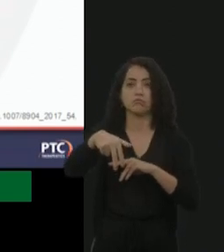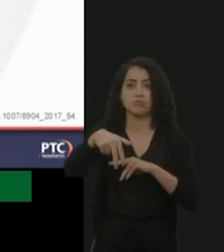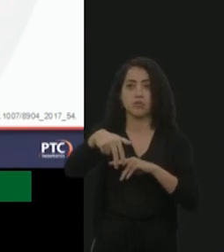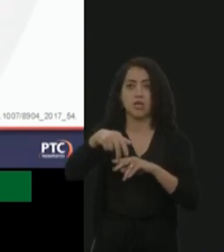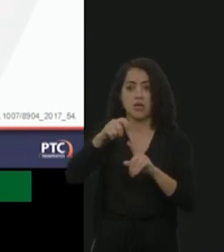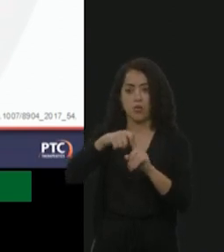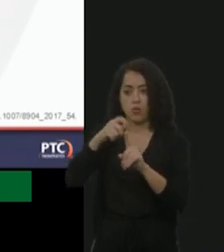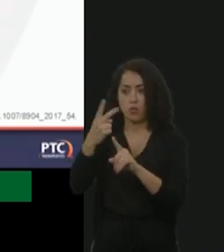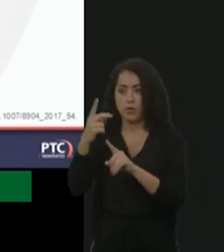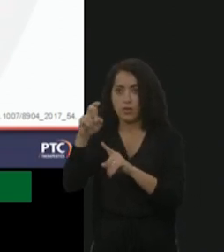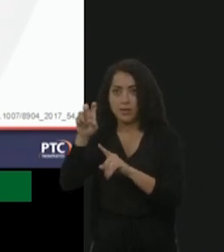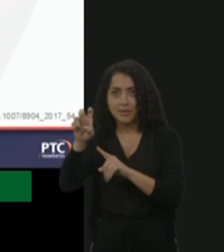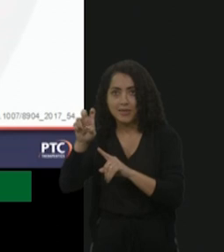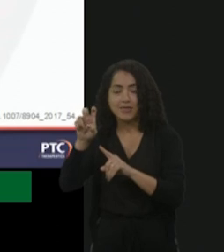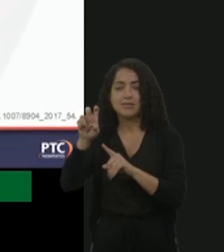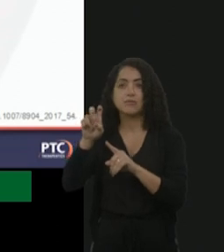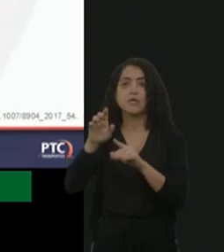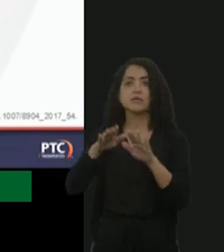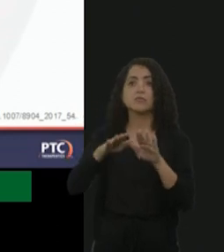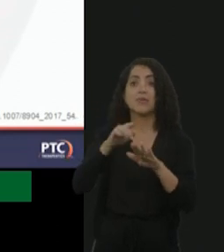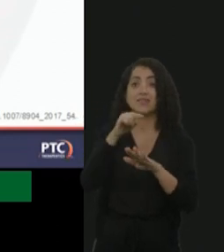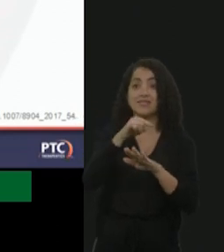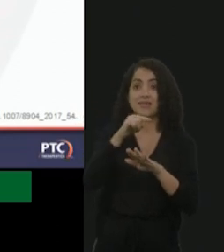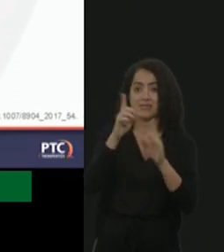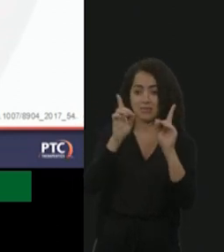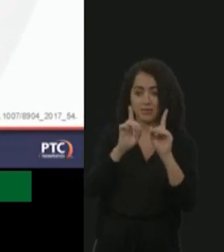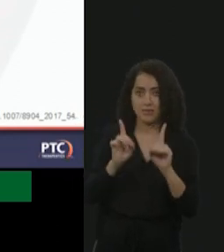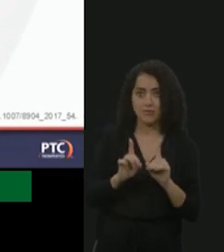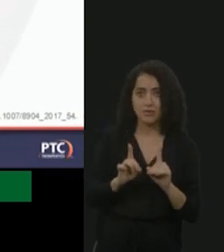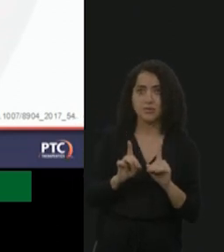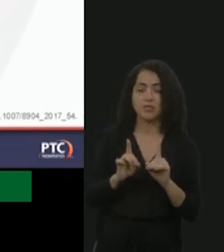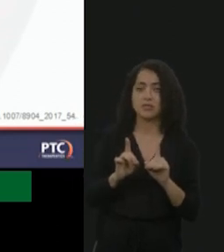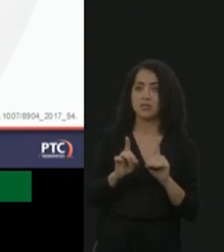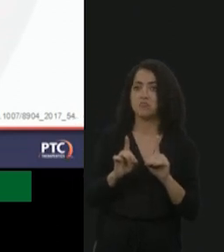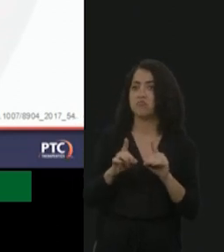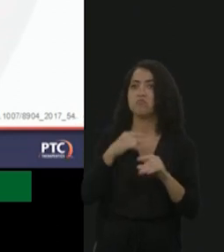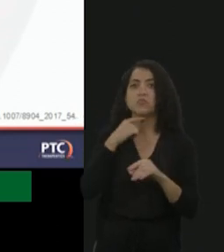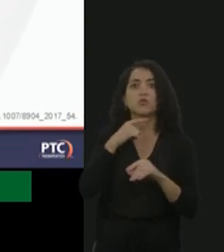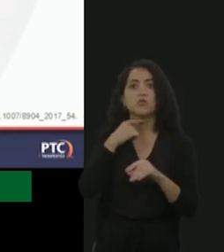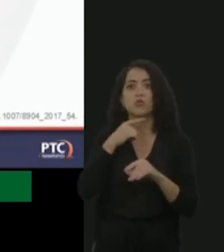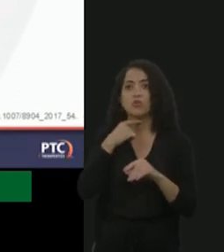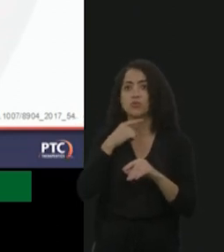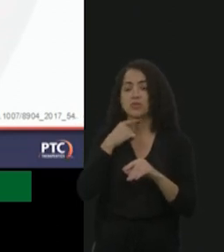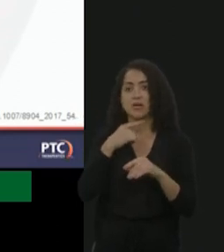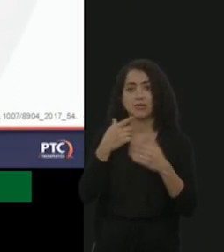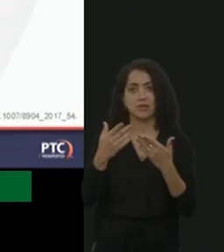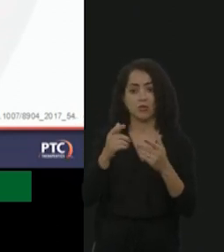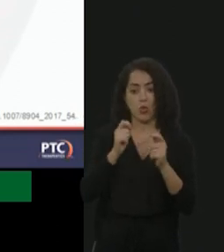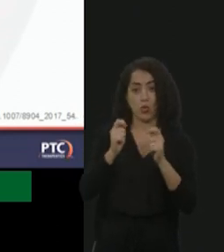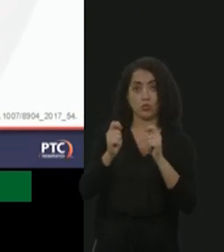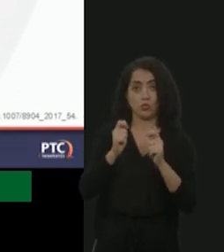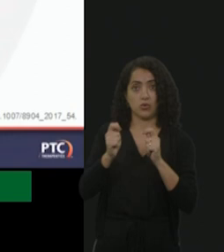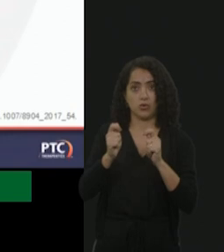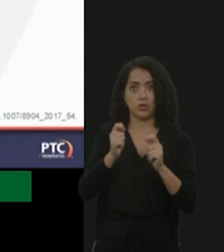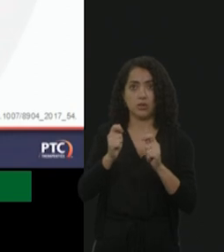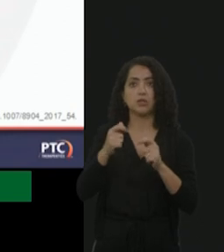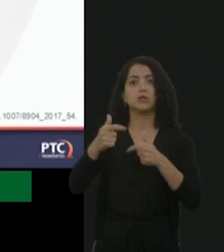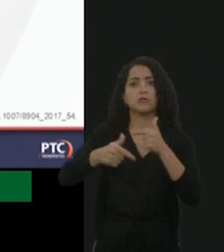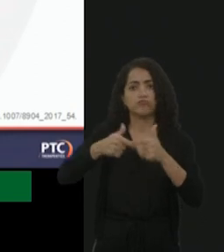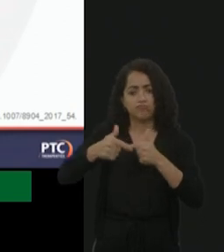meses. E, na deficiência de ADC, na grande maioria das vezes, eles não chegam nem até o controle cefálico. Então, é importante, né, o trabalho da